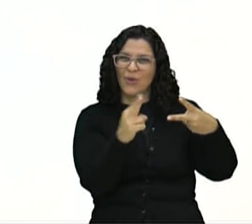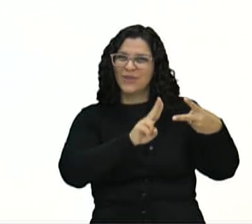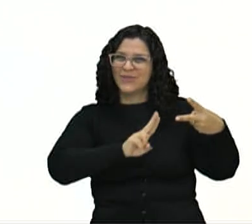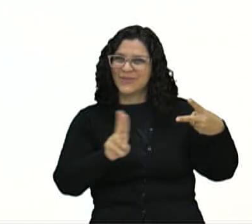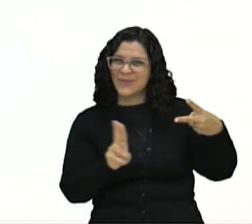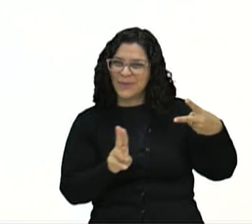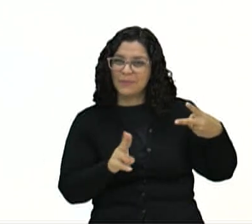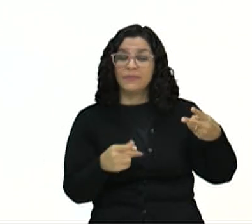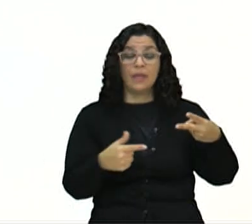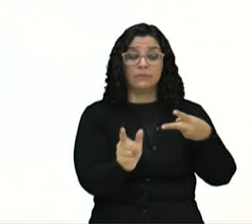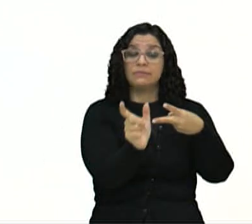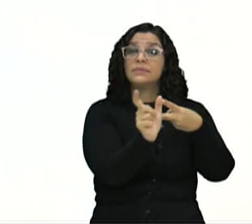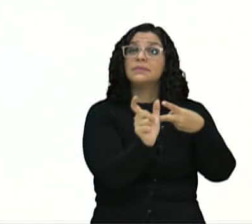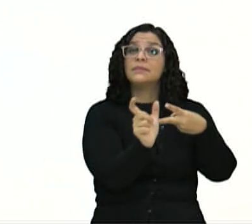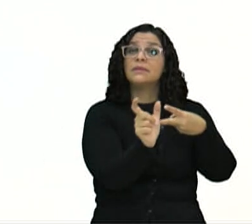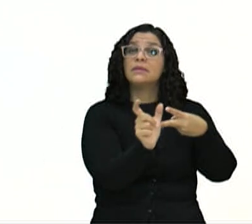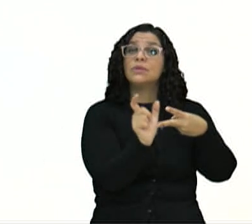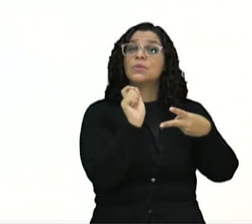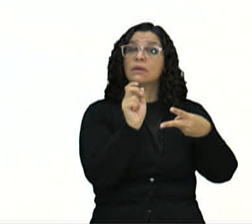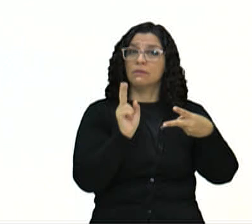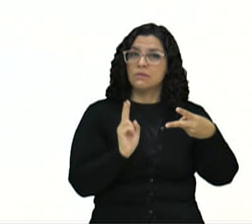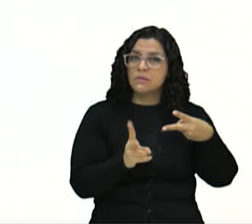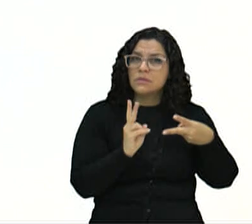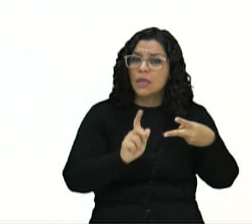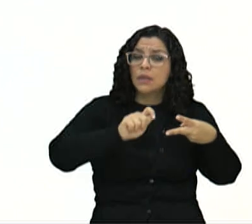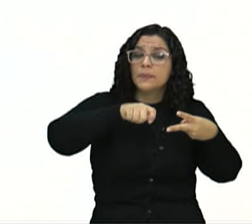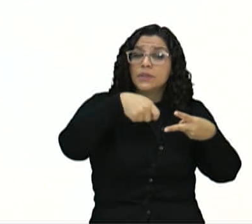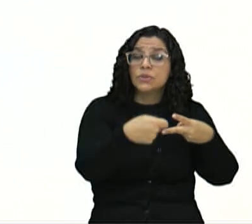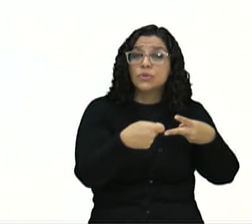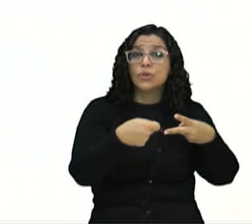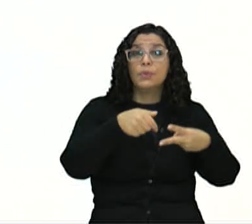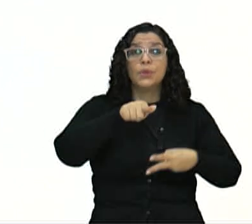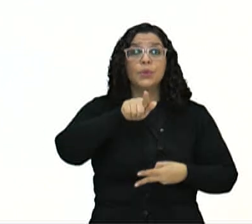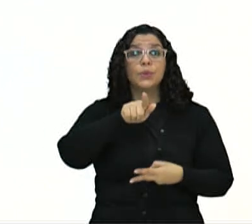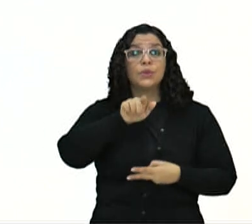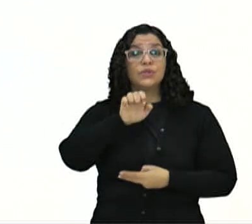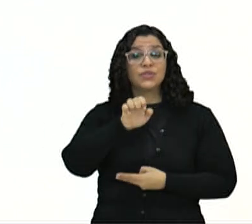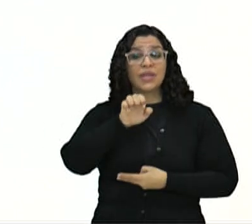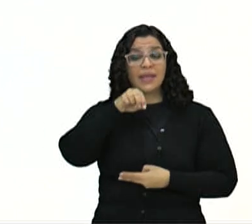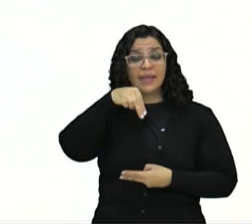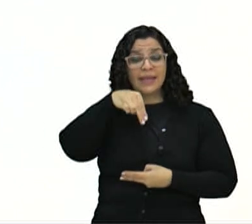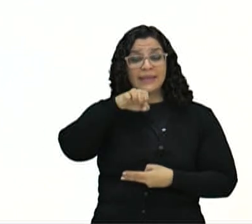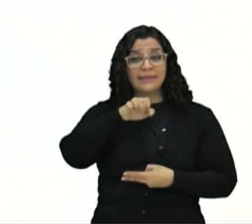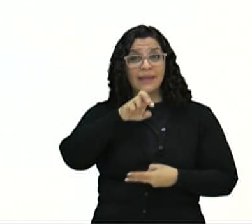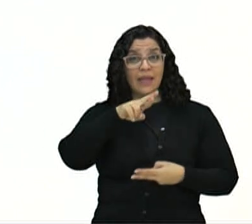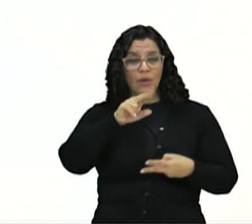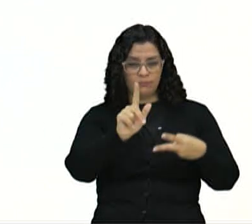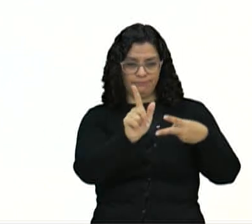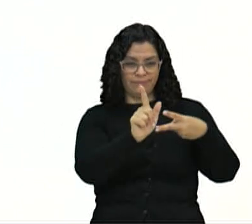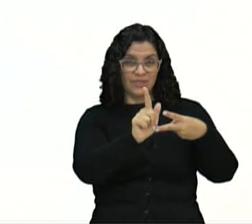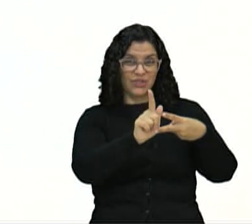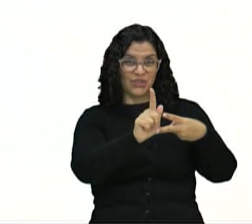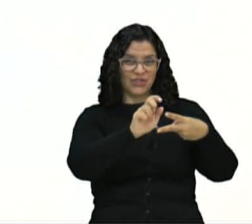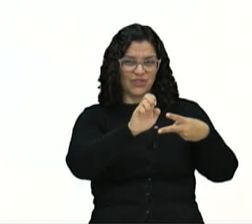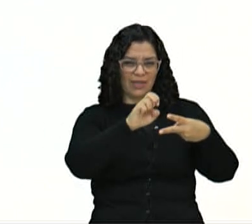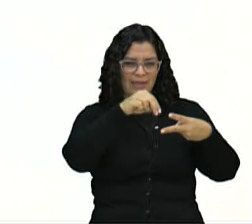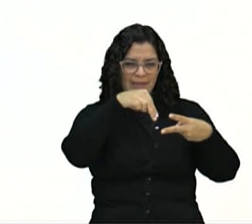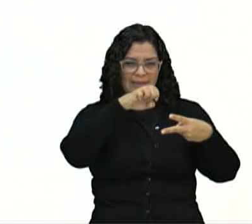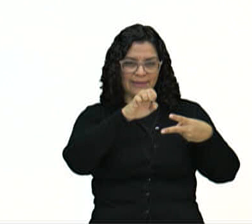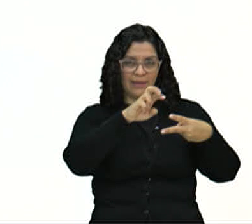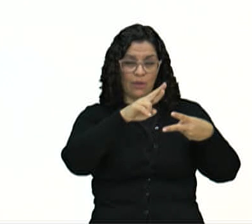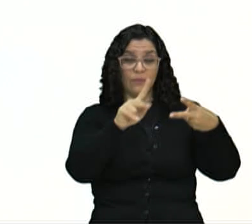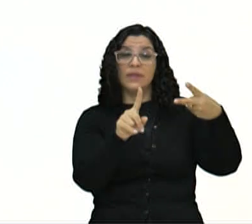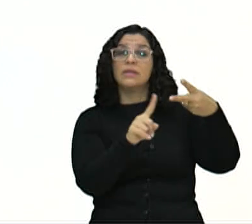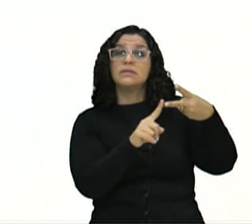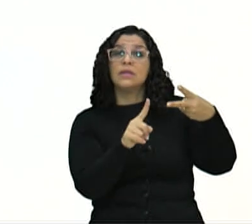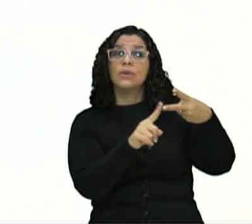primeira palavrinha é sempre relacionada ao gênero que pertence àquela espécie. E a segunda